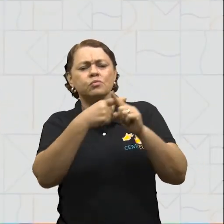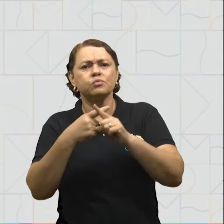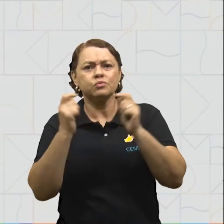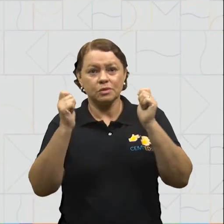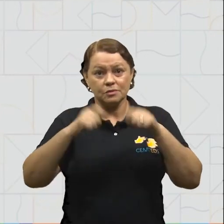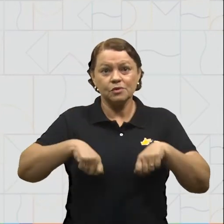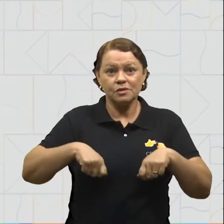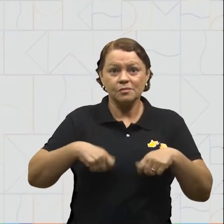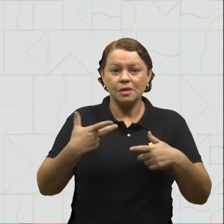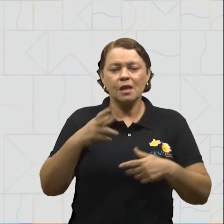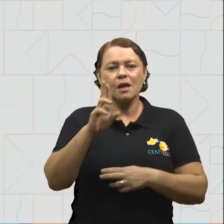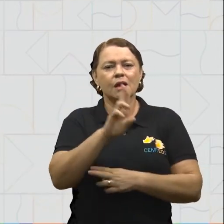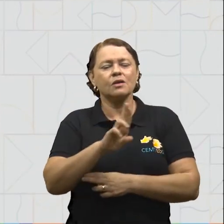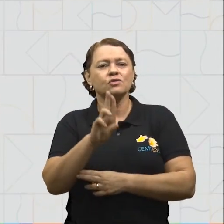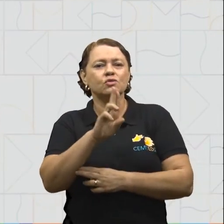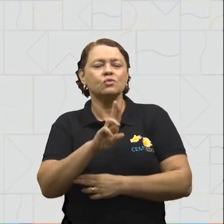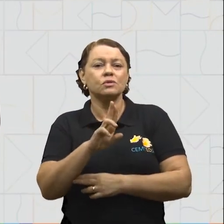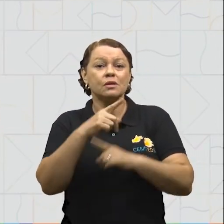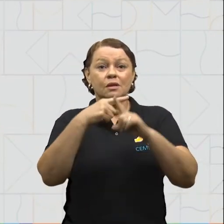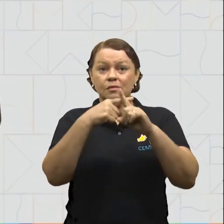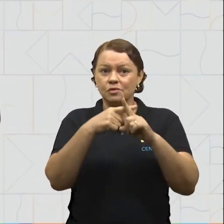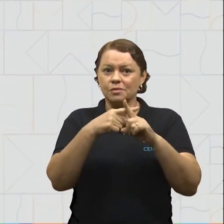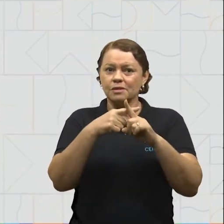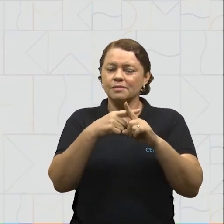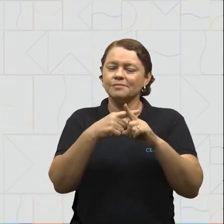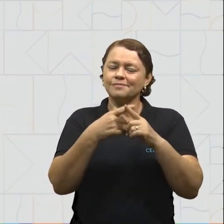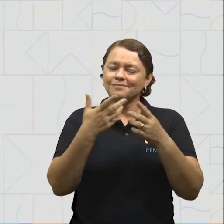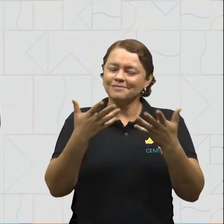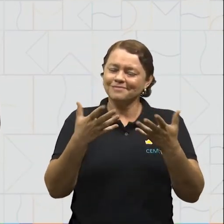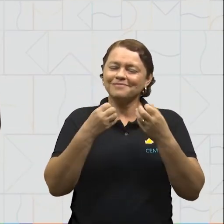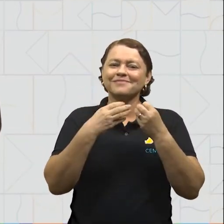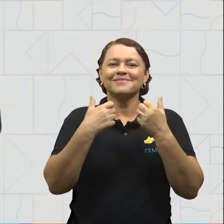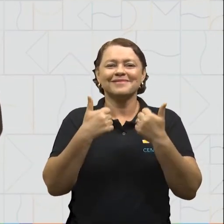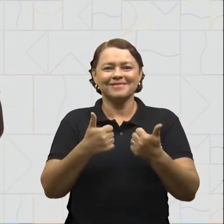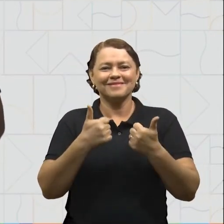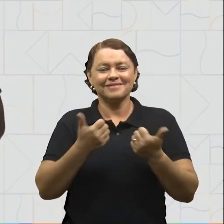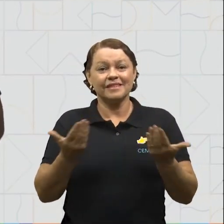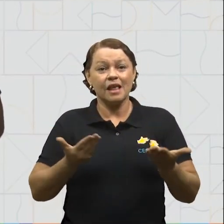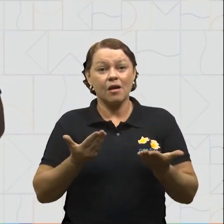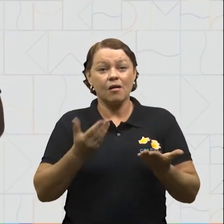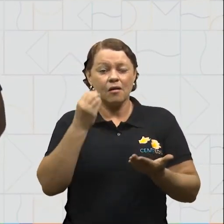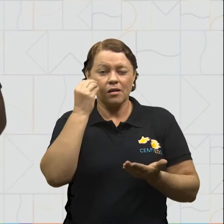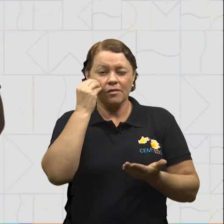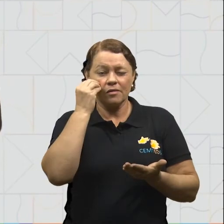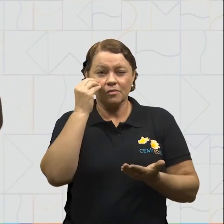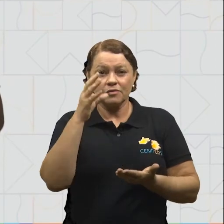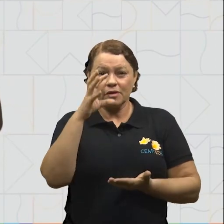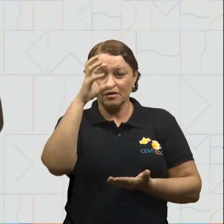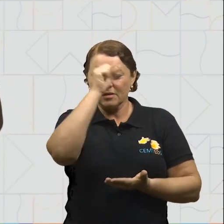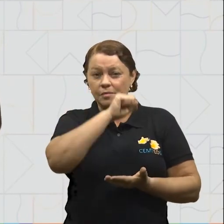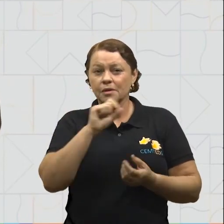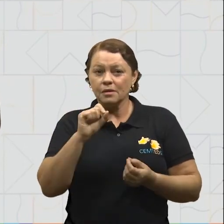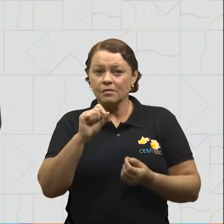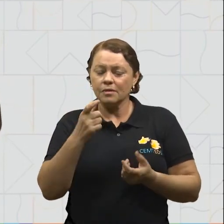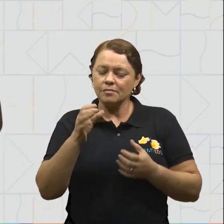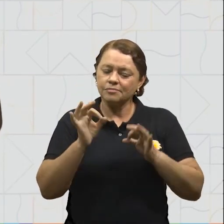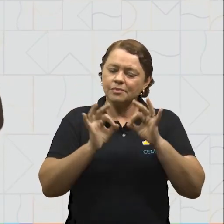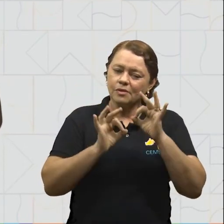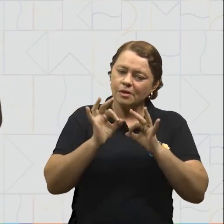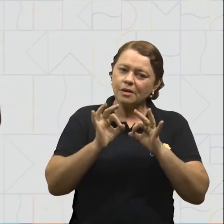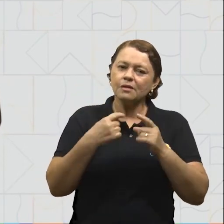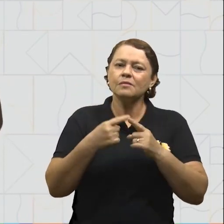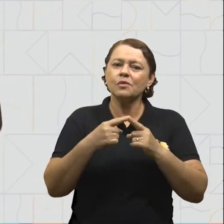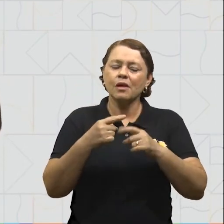possibilidades utilizando o a multiplicação muito bem vamos testar o seu conhecimento Então prepare-se